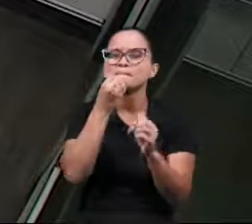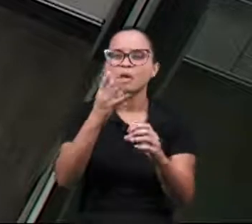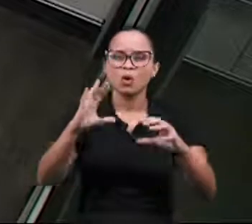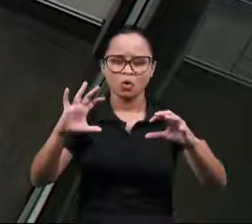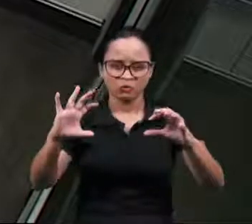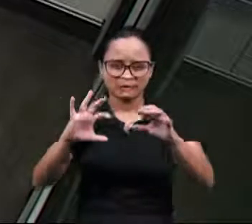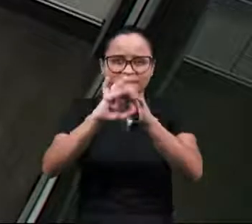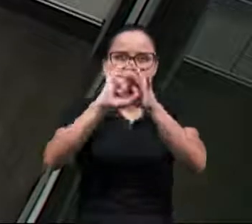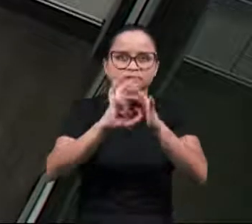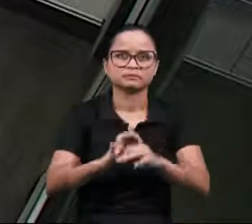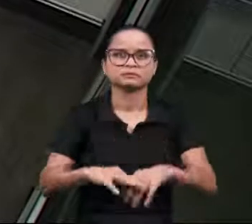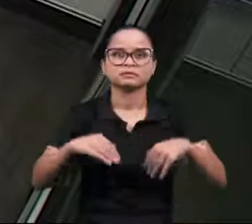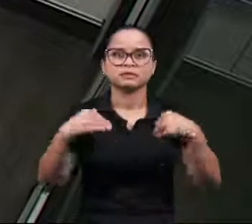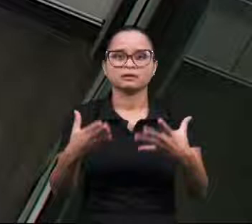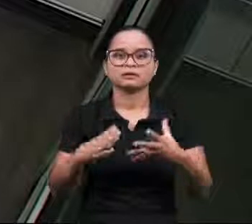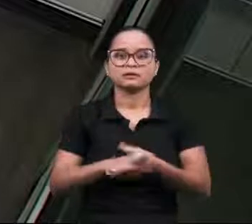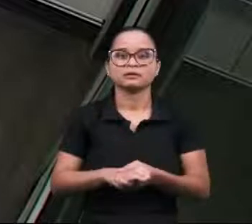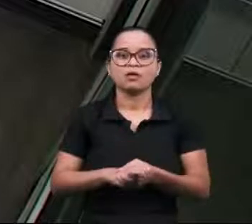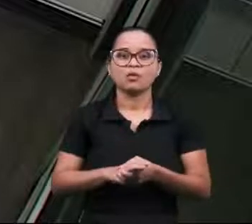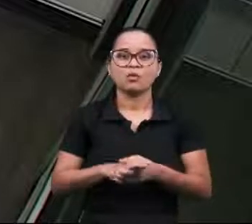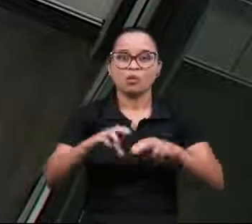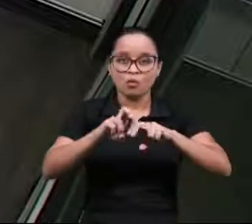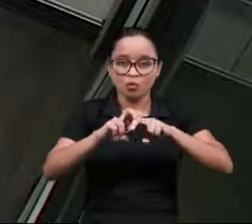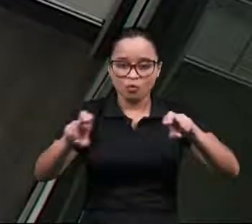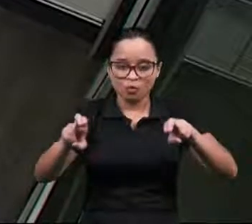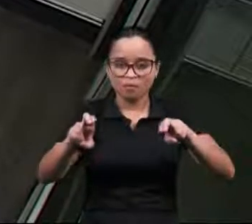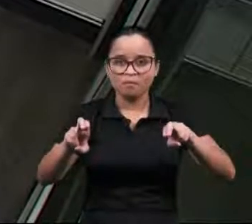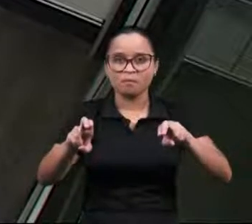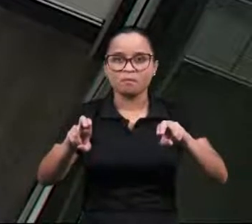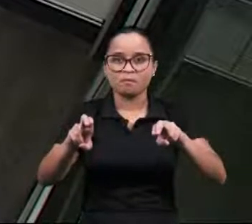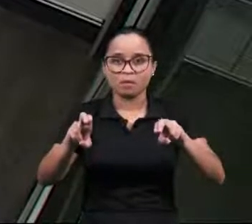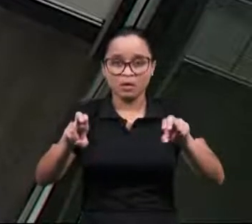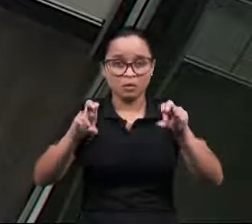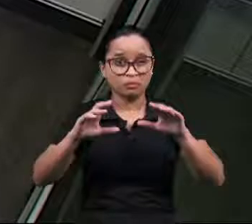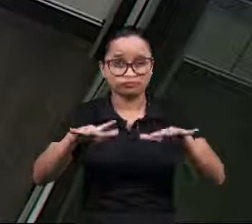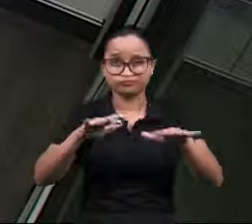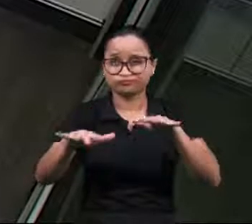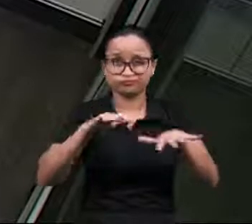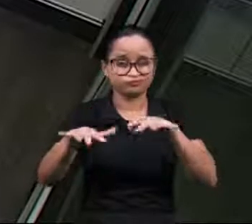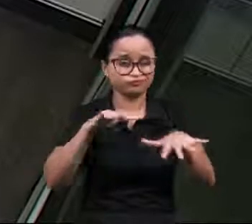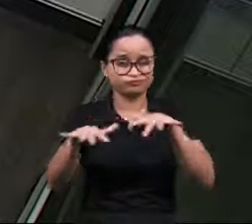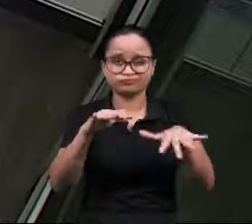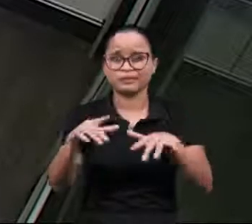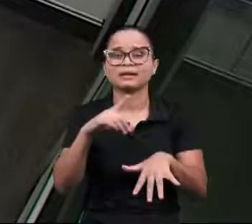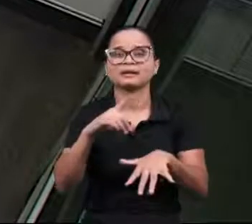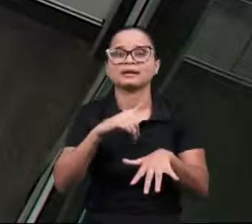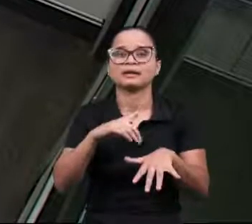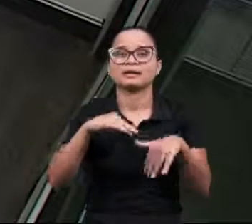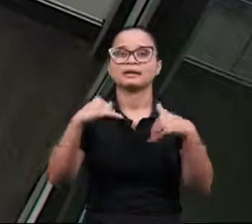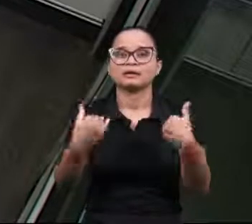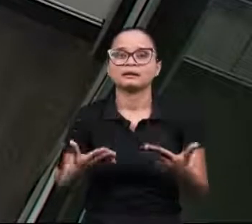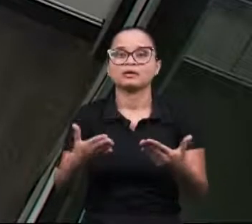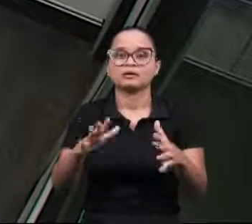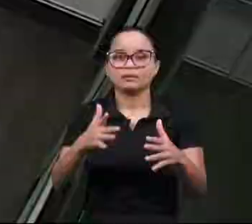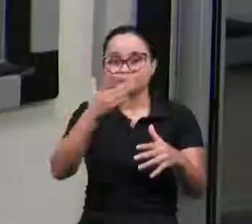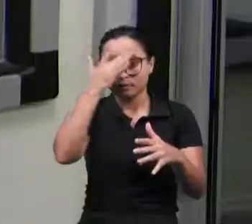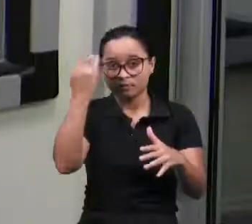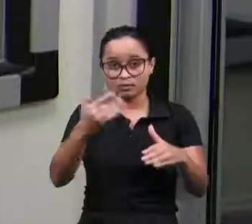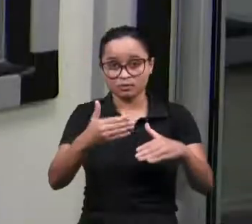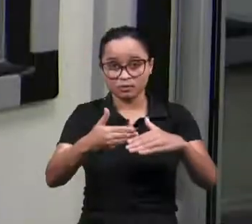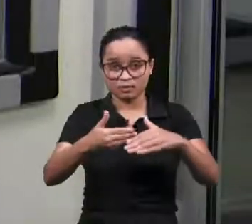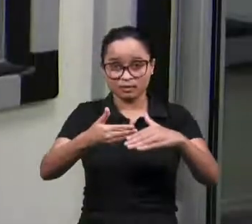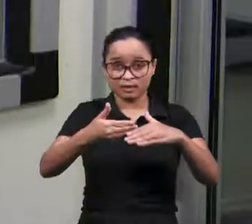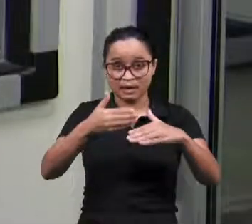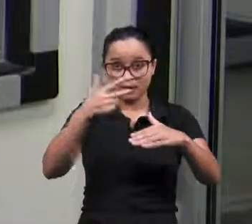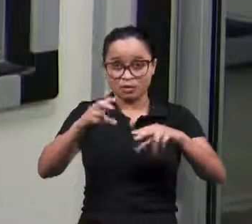O banco soltava e balançava. Aí, se alguém virar o banco hoje, debaixo